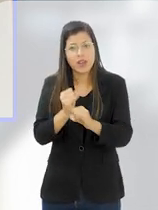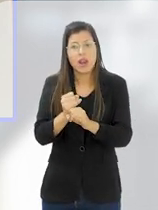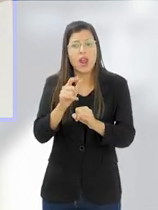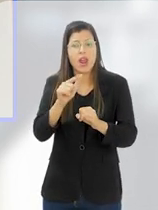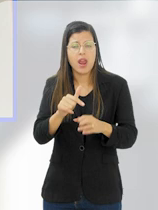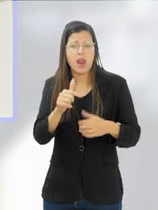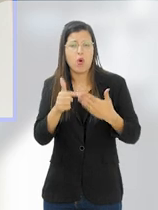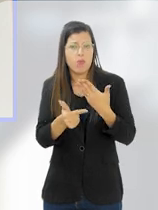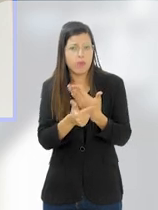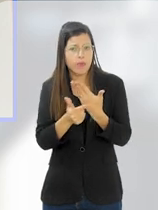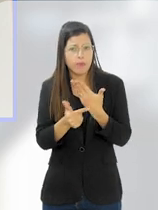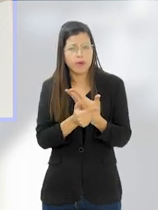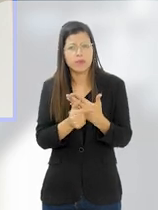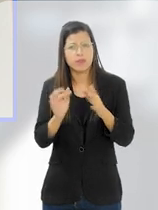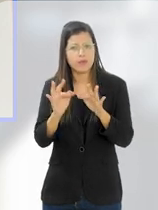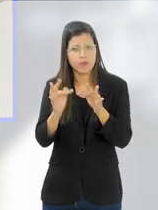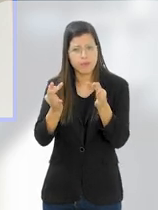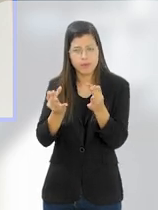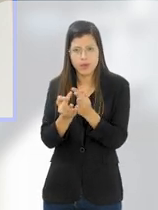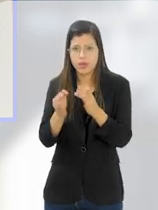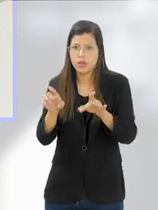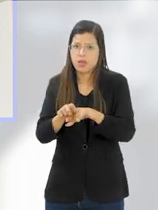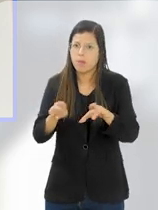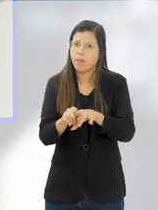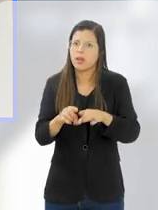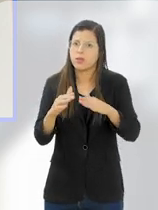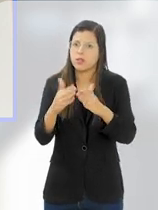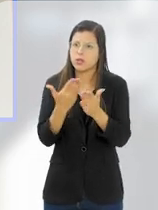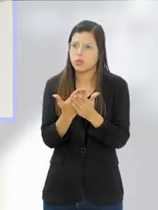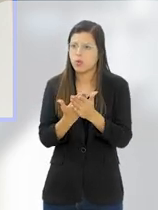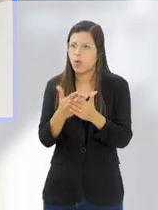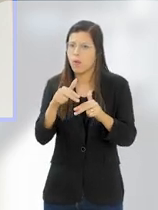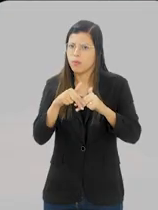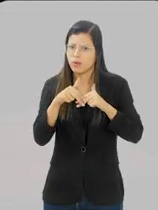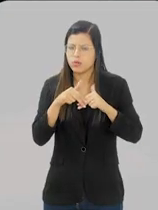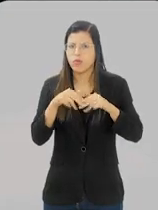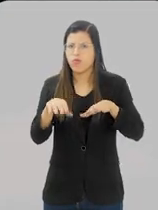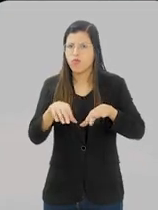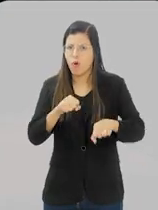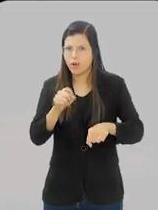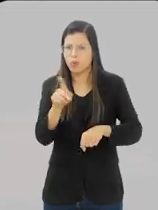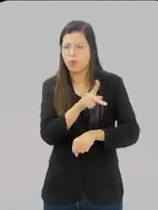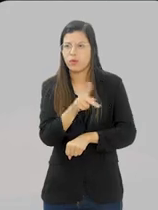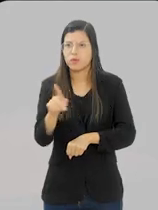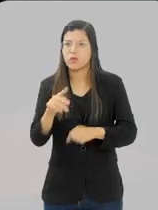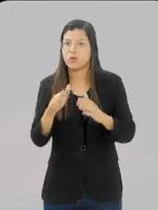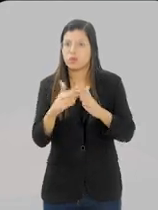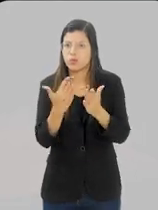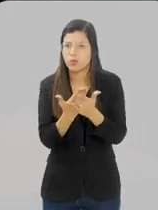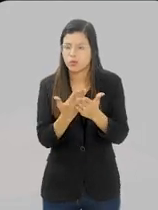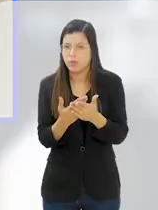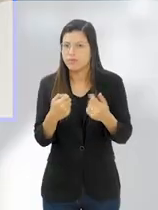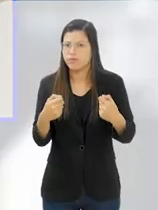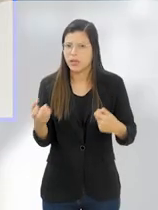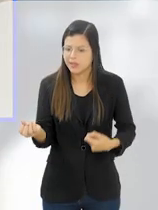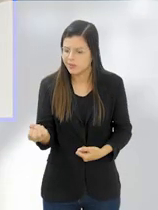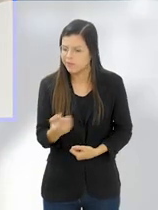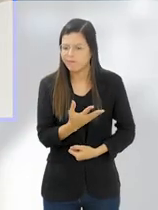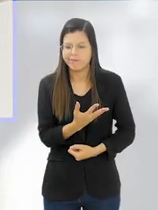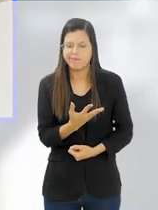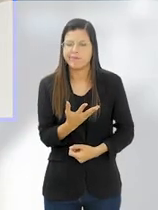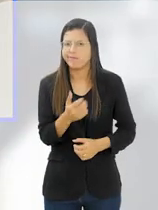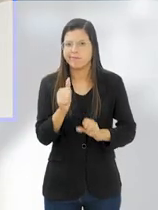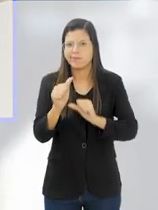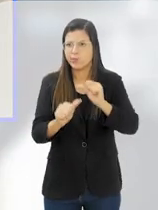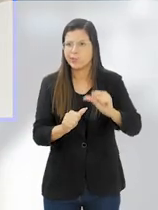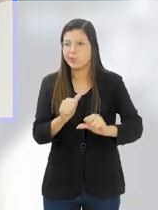e é uma tarefa da escola também. Por isso, nós estamos formando professores. Na escola, precisa hoje se atualizar, né? Nós estamos